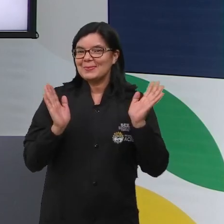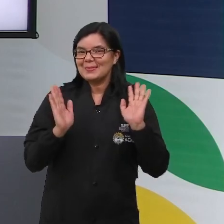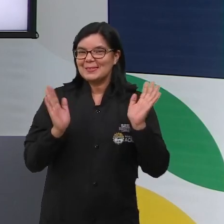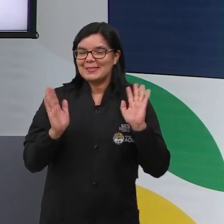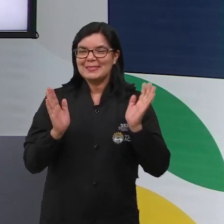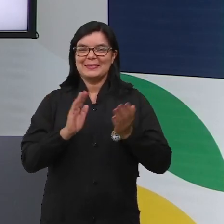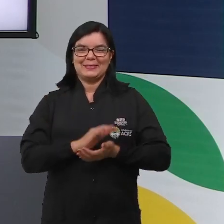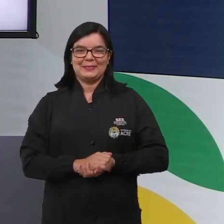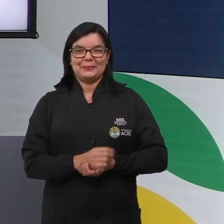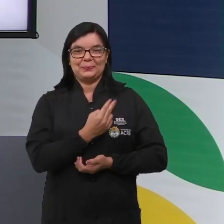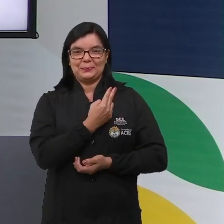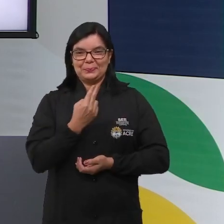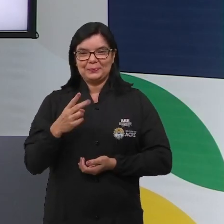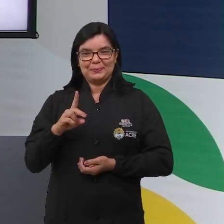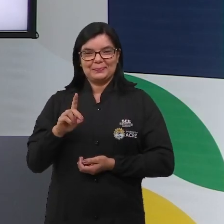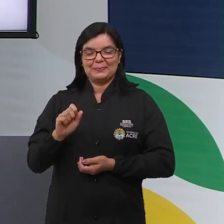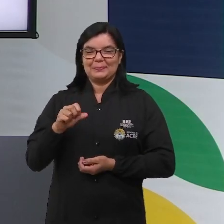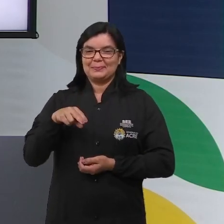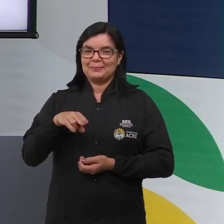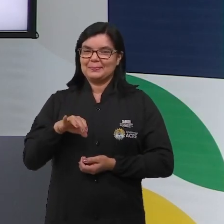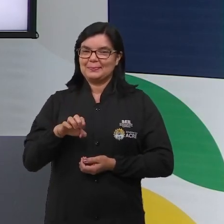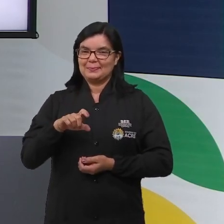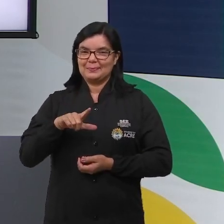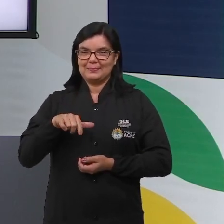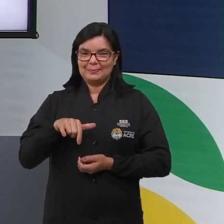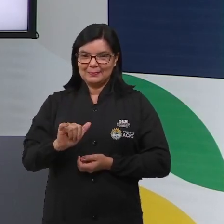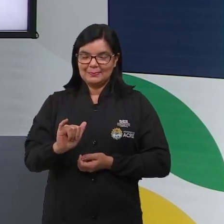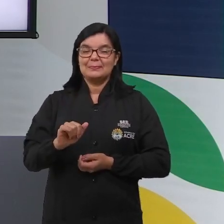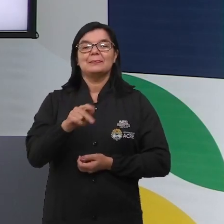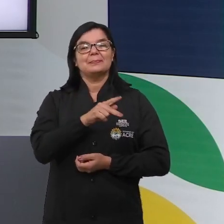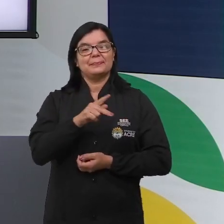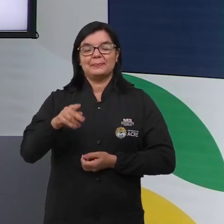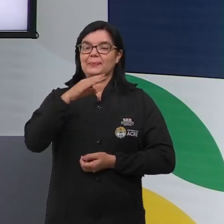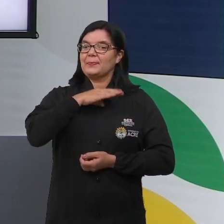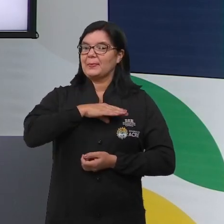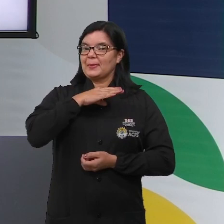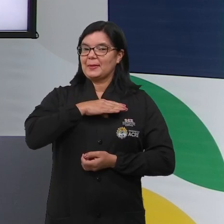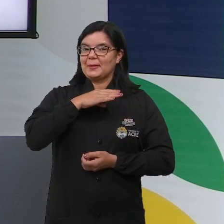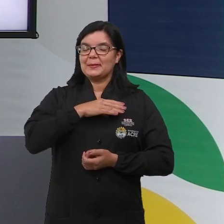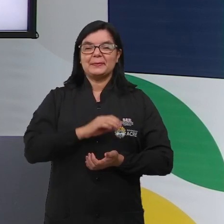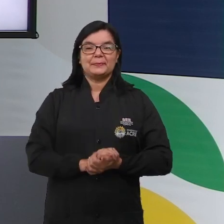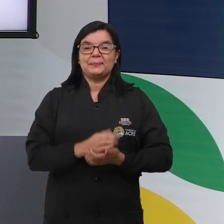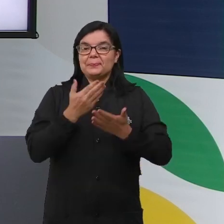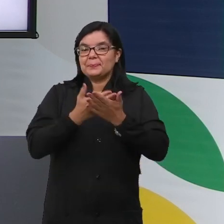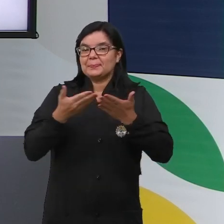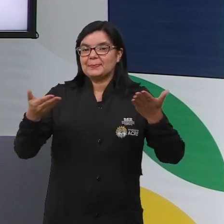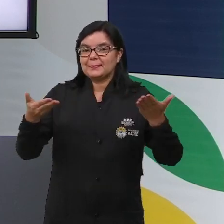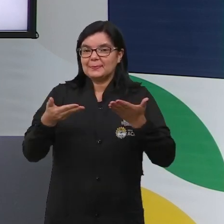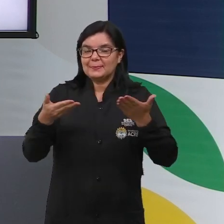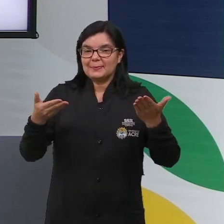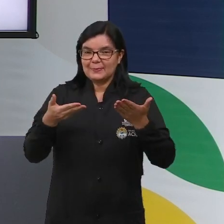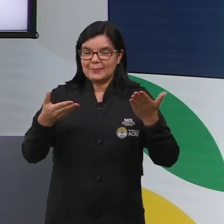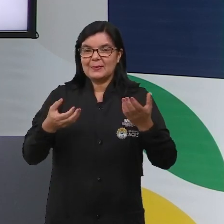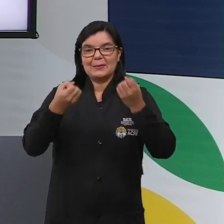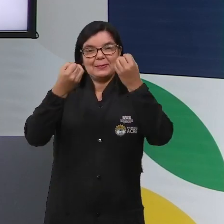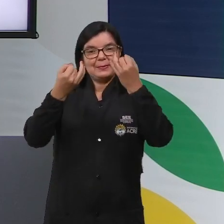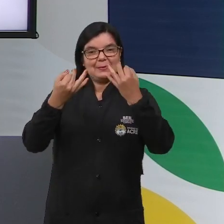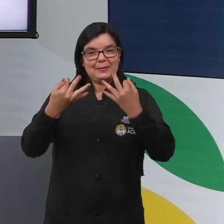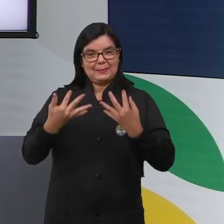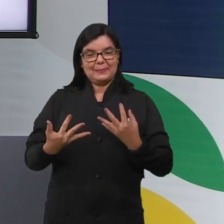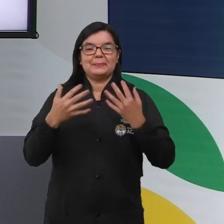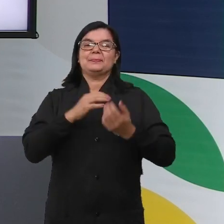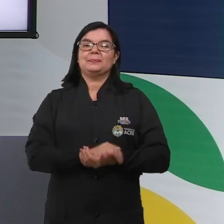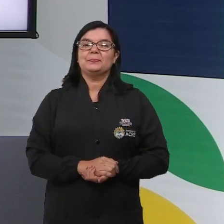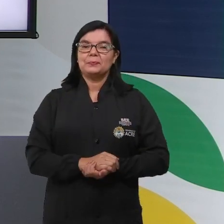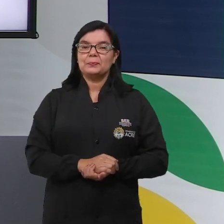Olá, pessoal! Meu nome é Daniele Ximenes, professora de língua portuguesa, e na nossa aula de hoje nós falaremos